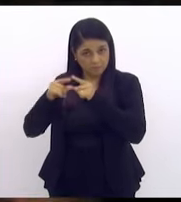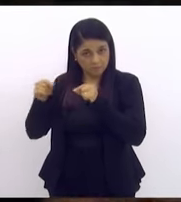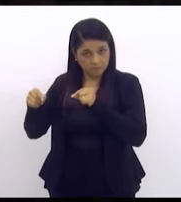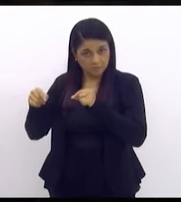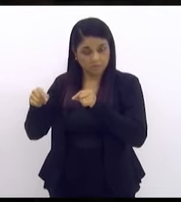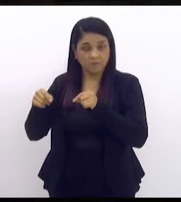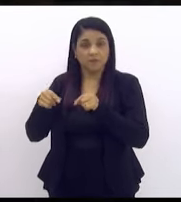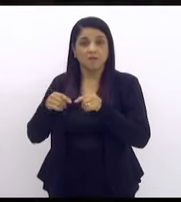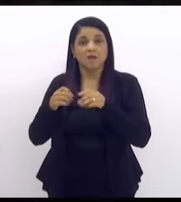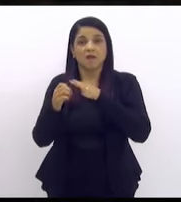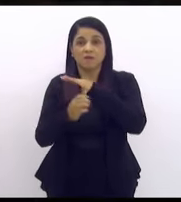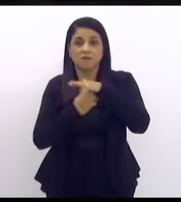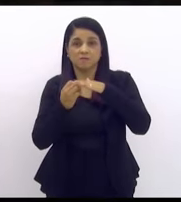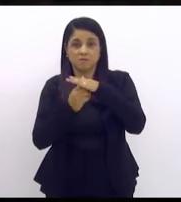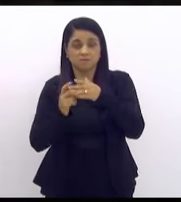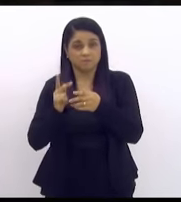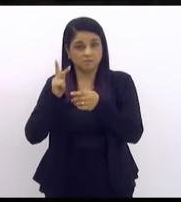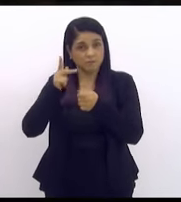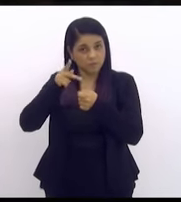de Petróleo